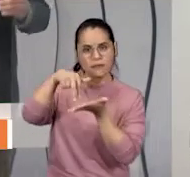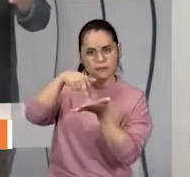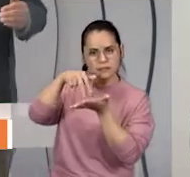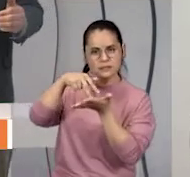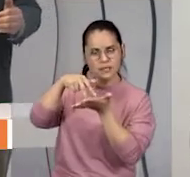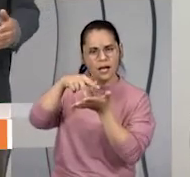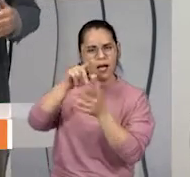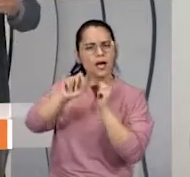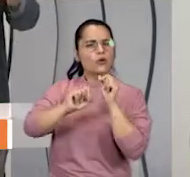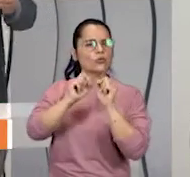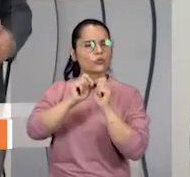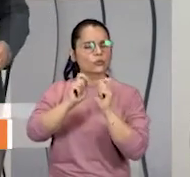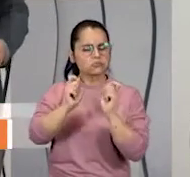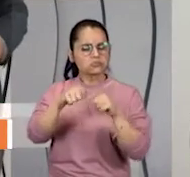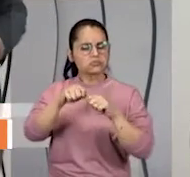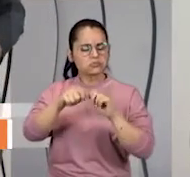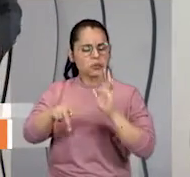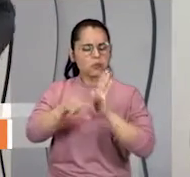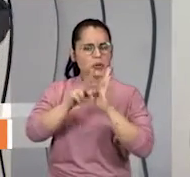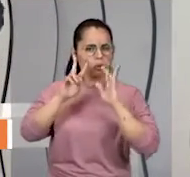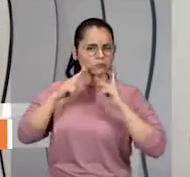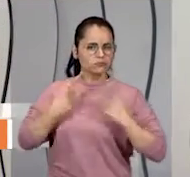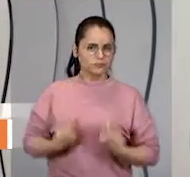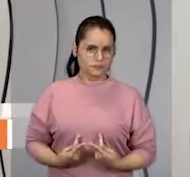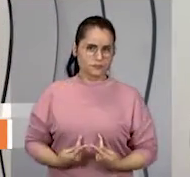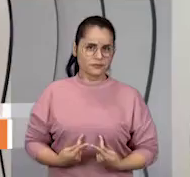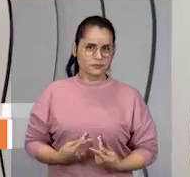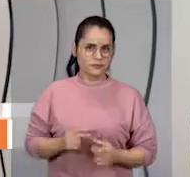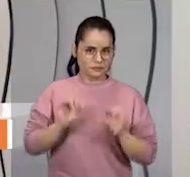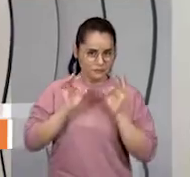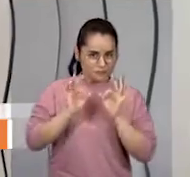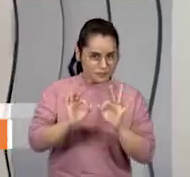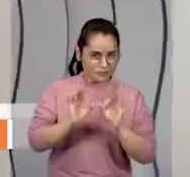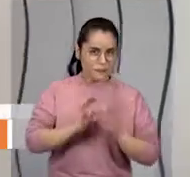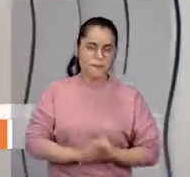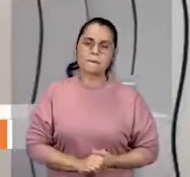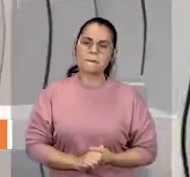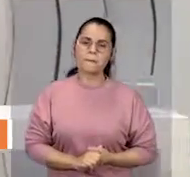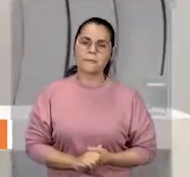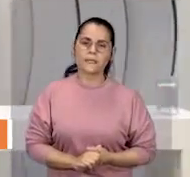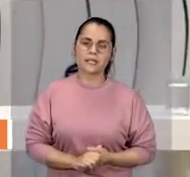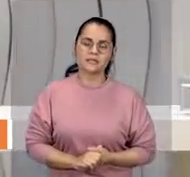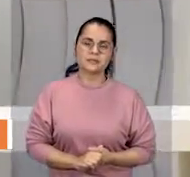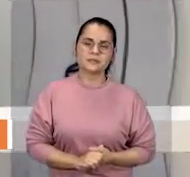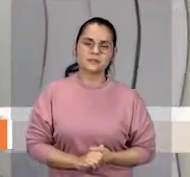são potências humanas, certo?